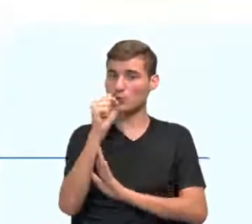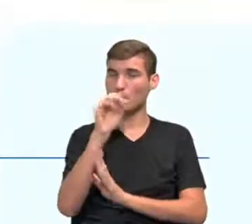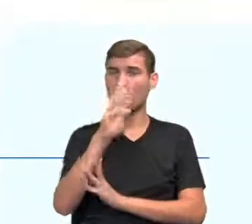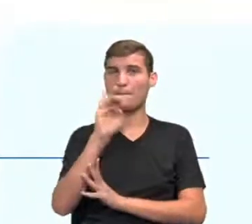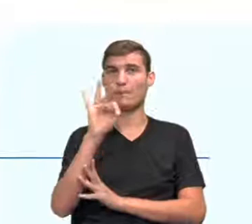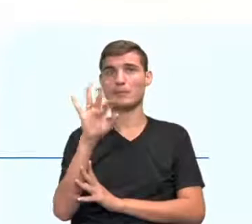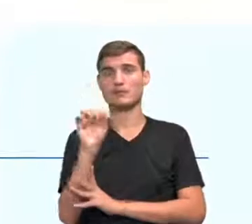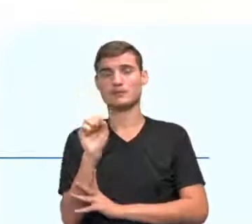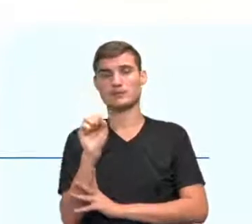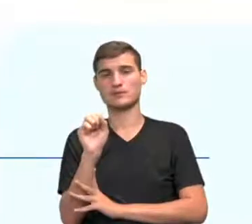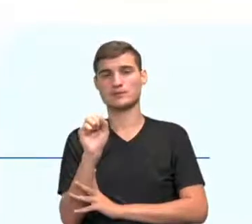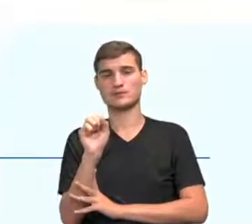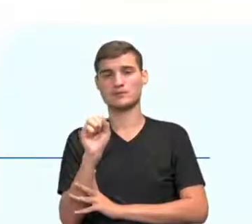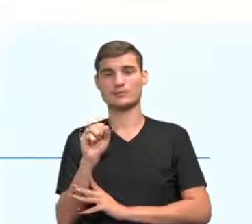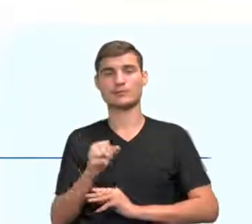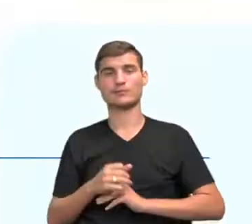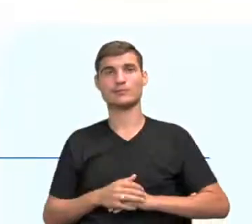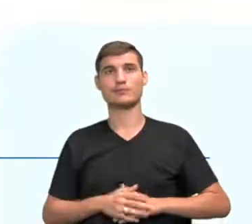representa o sinal em 8 bits.